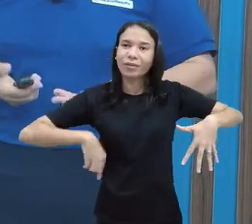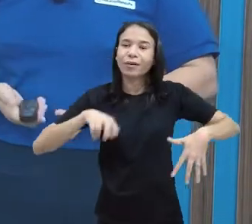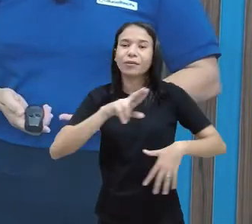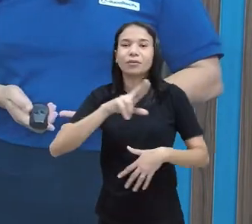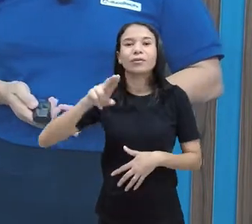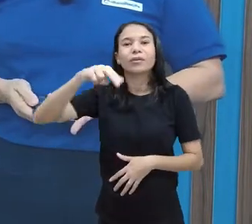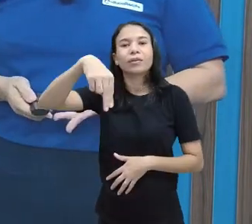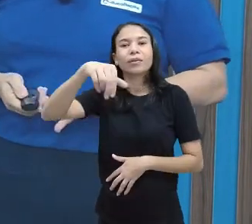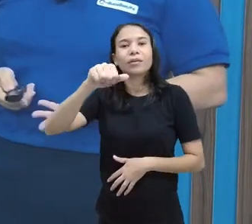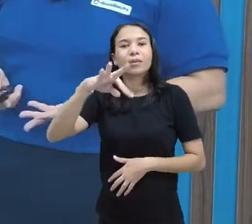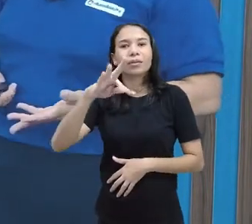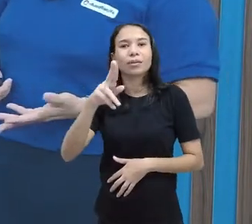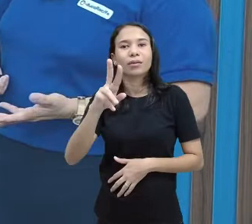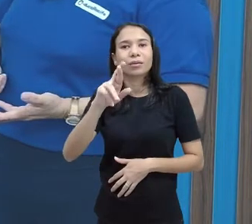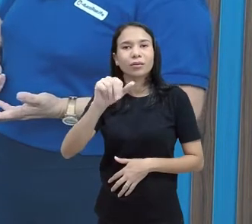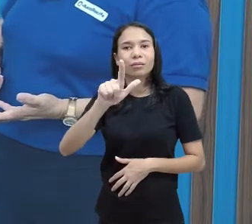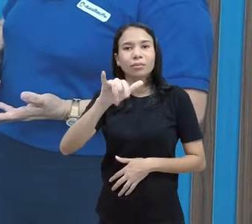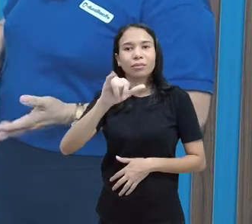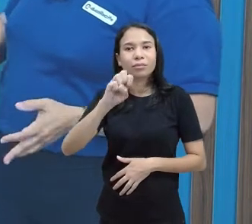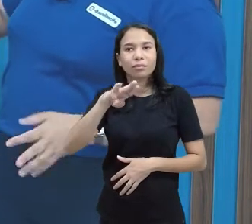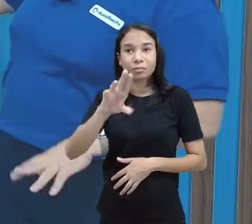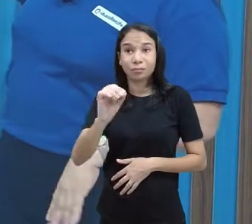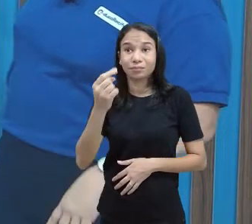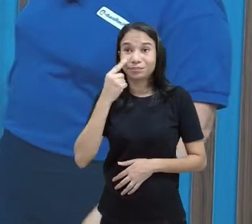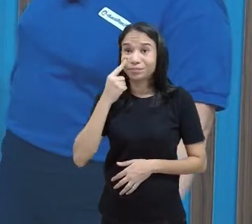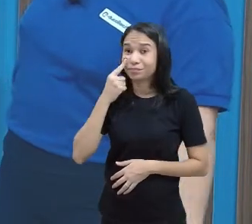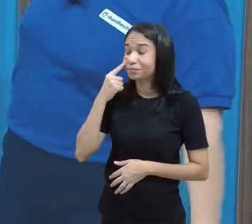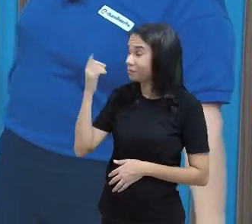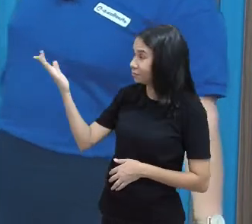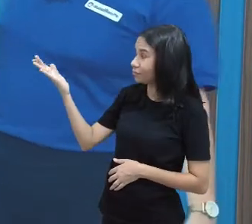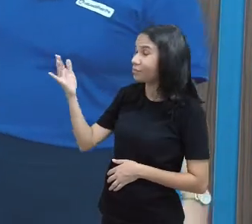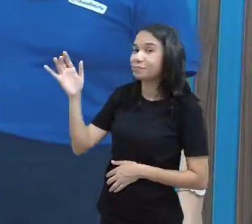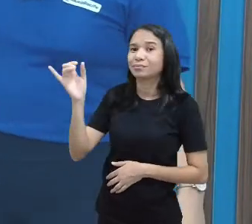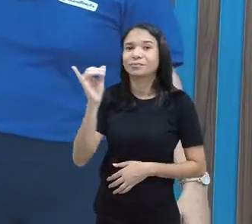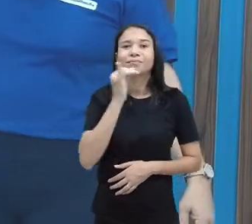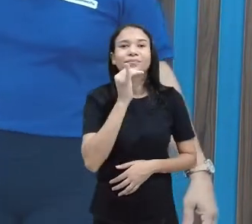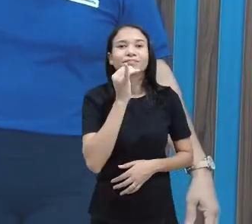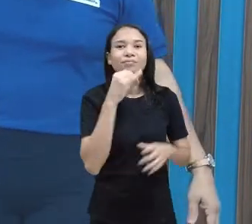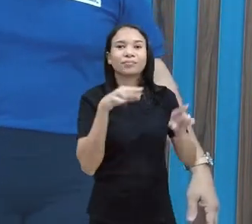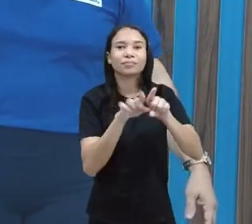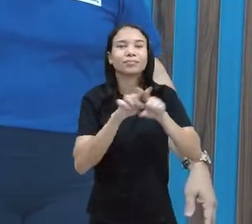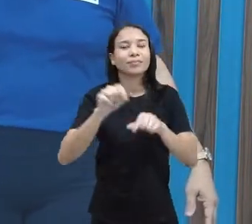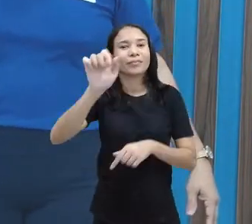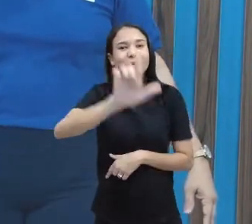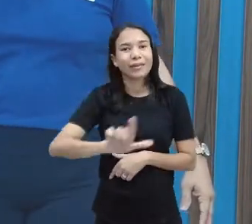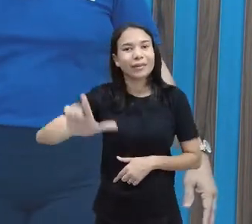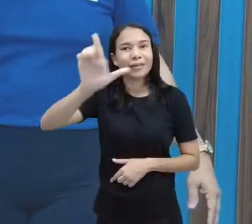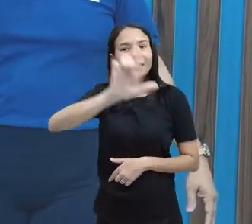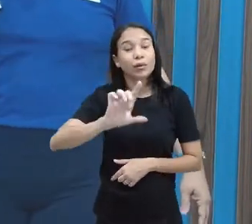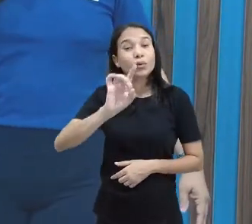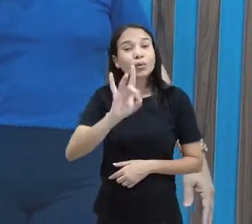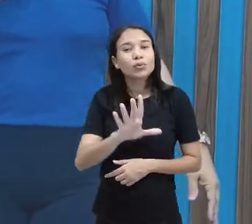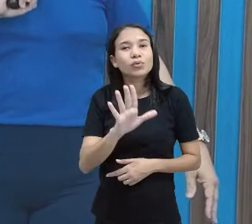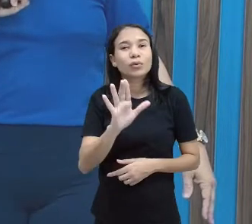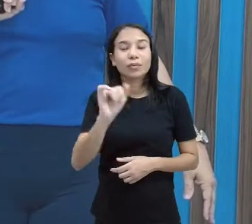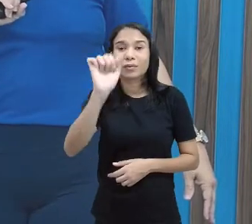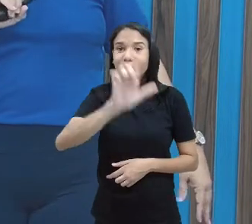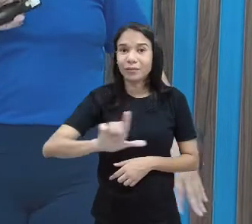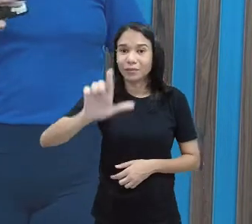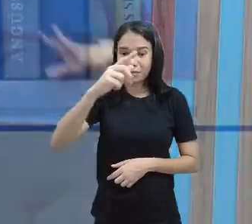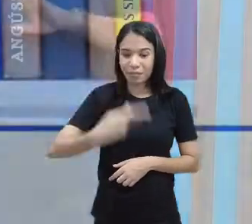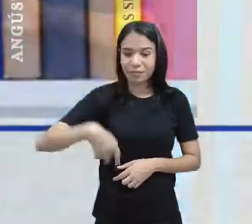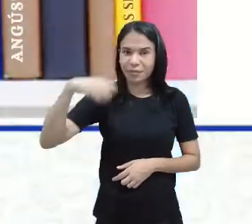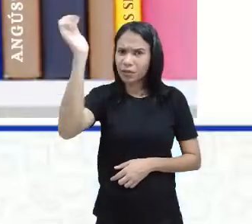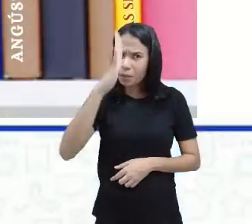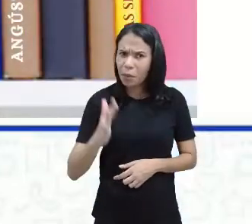isso de naturalismo. Então, aqui temos uns exemplos também na literatura. Eu só trouxe literatura brasileira.